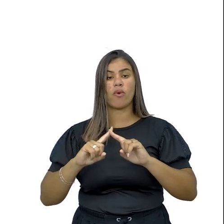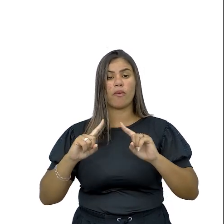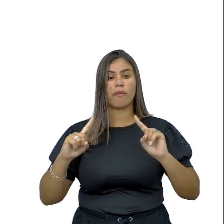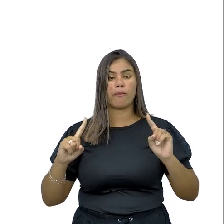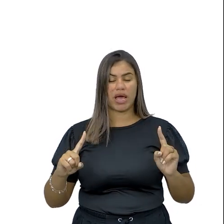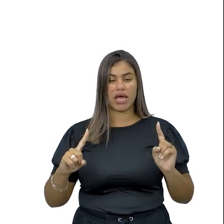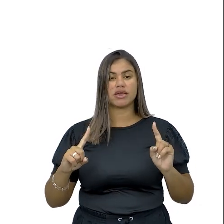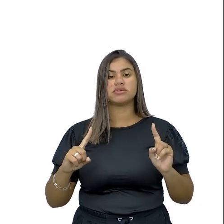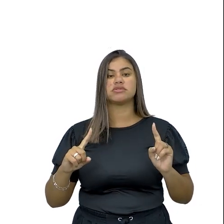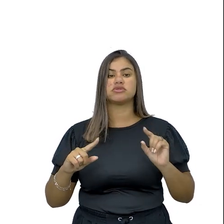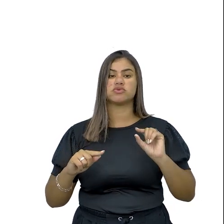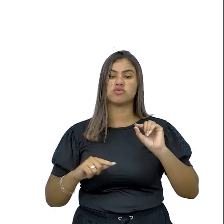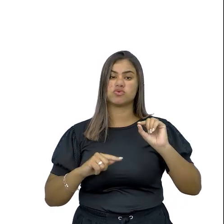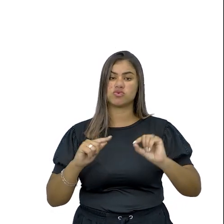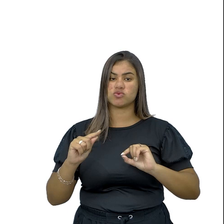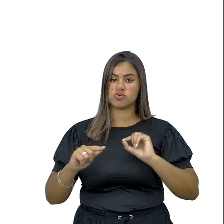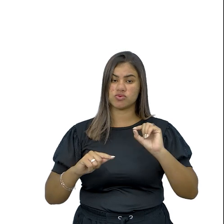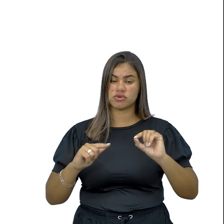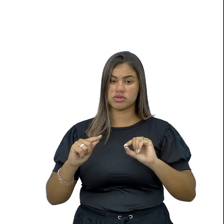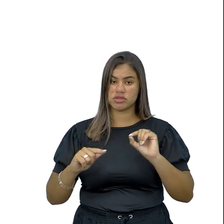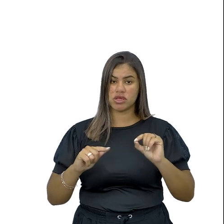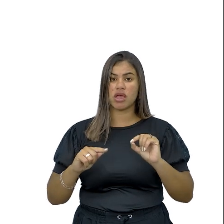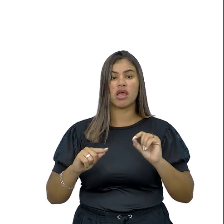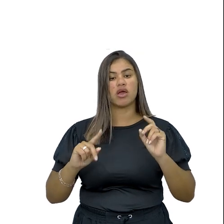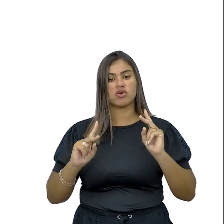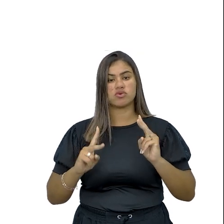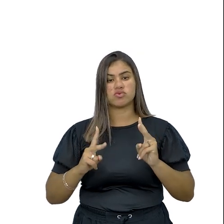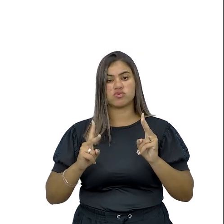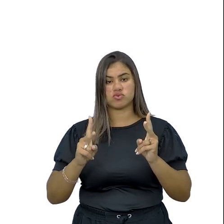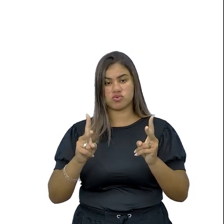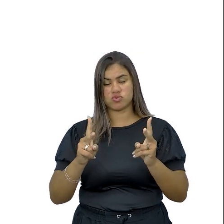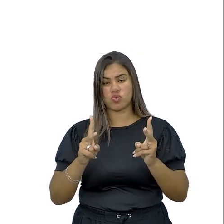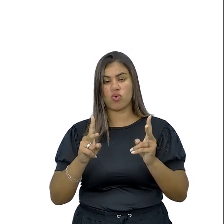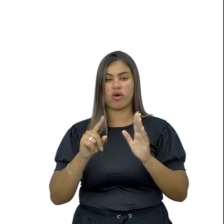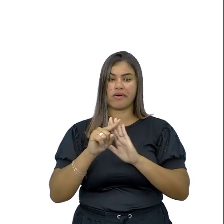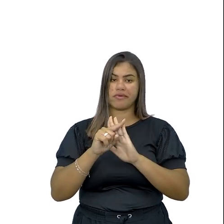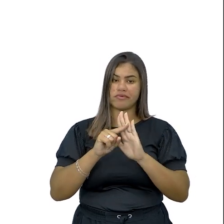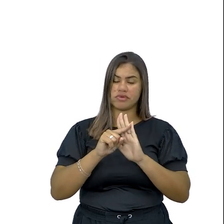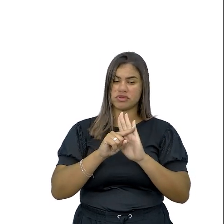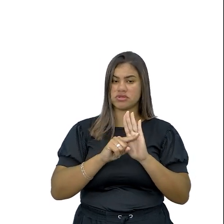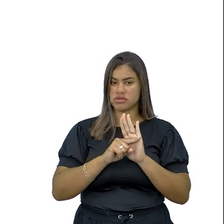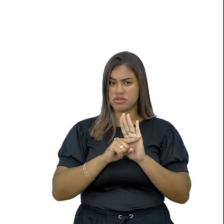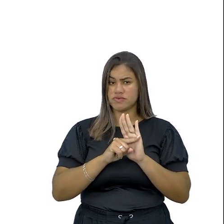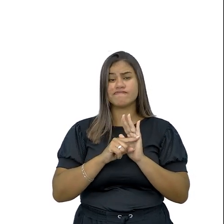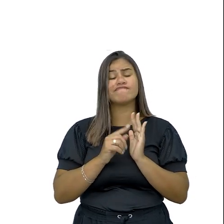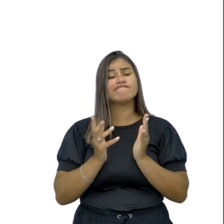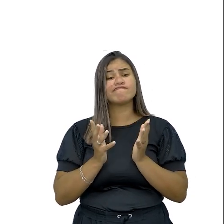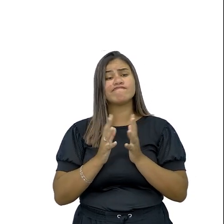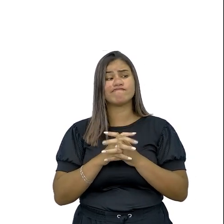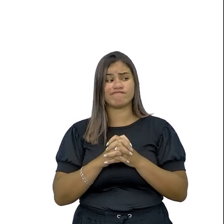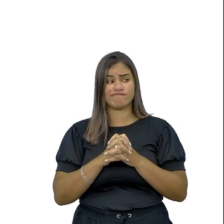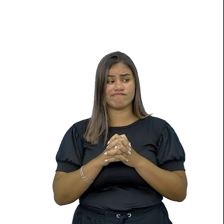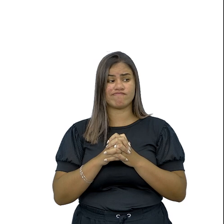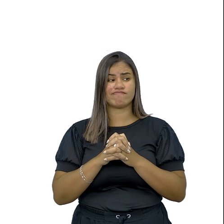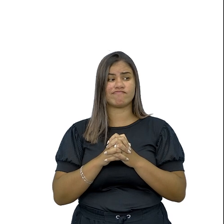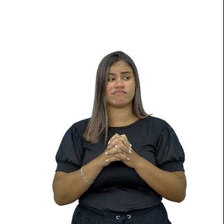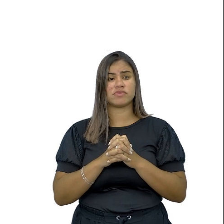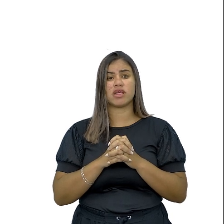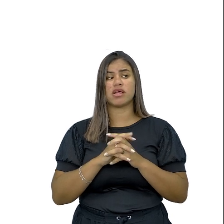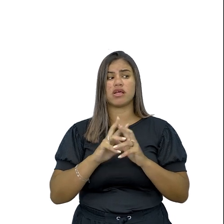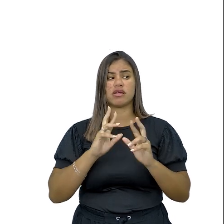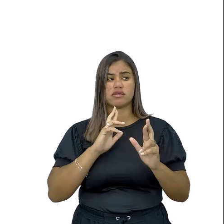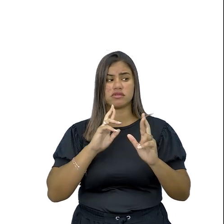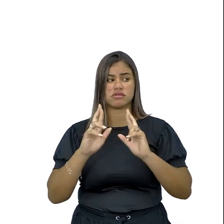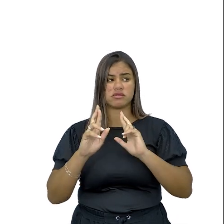que a atividade seja considerada de investigação, desde uma vez posta a questão a ser